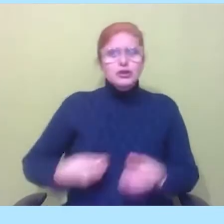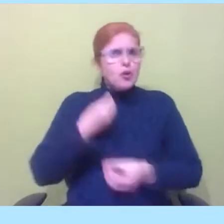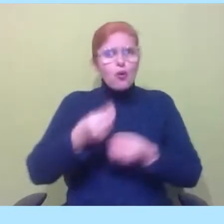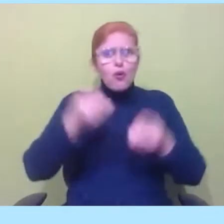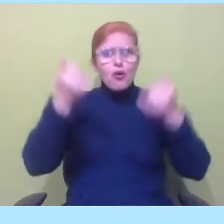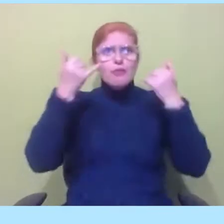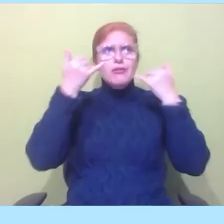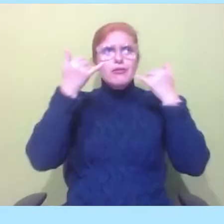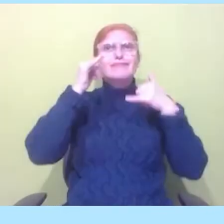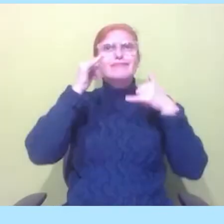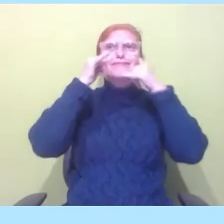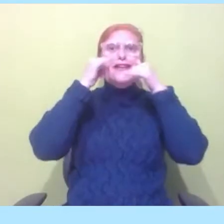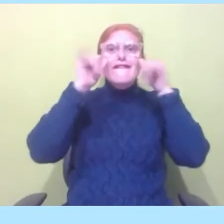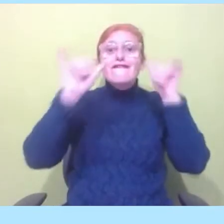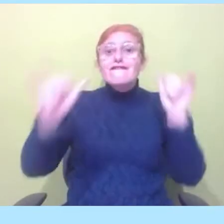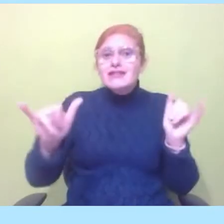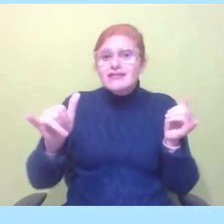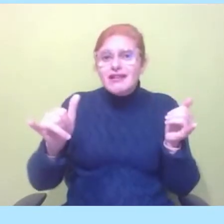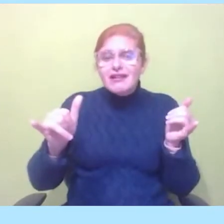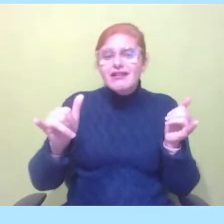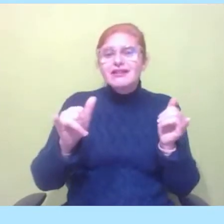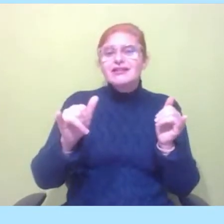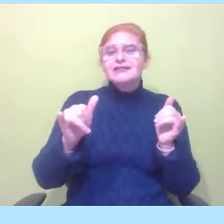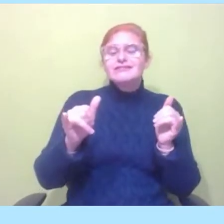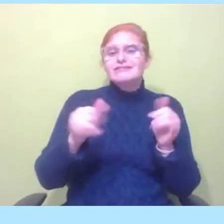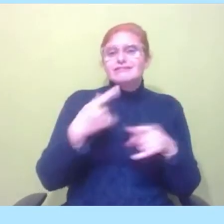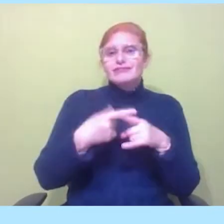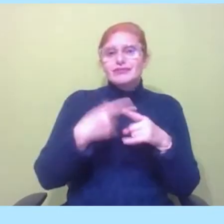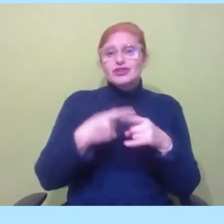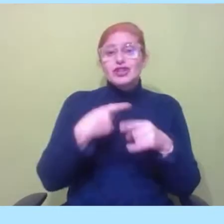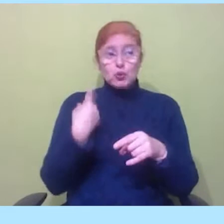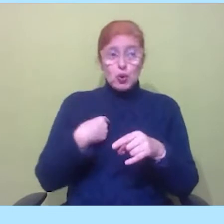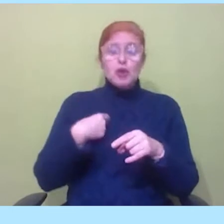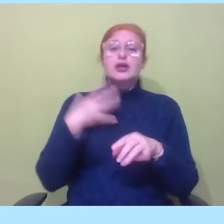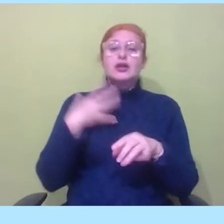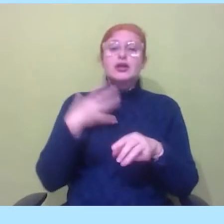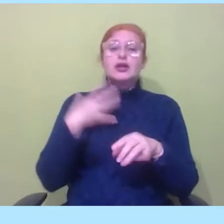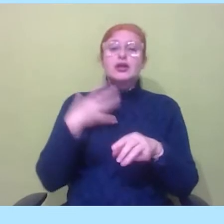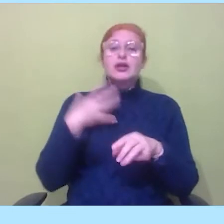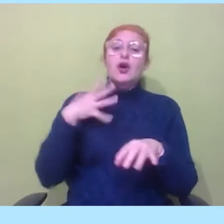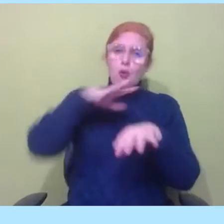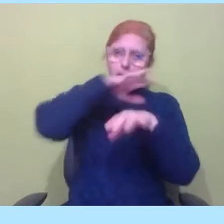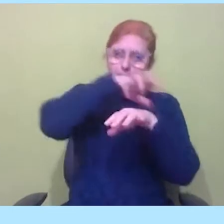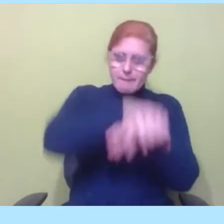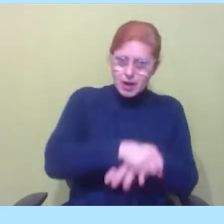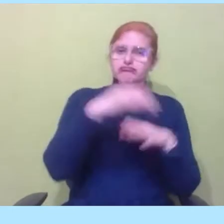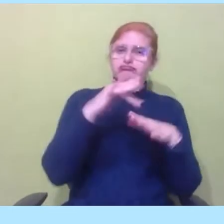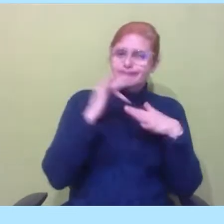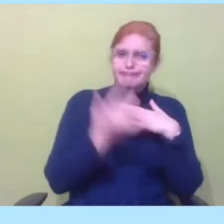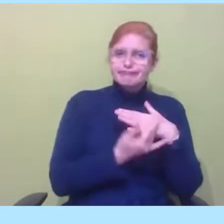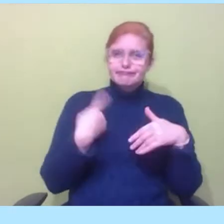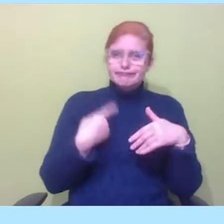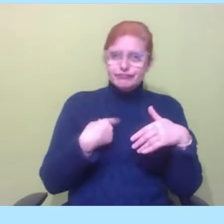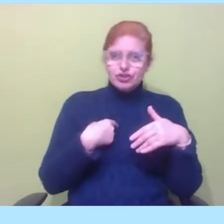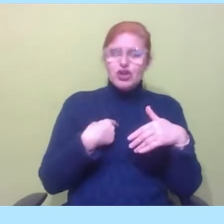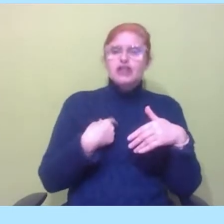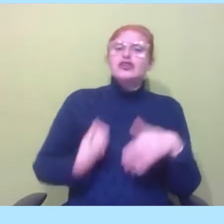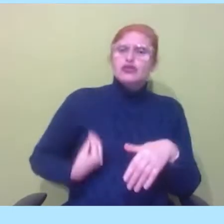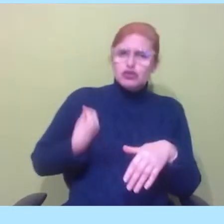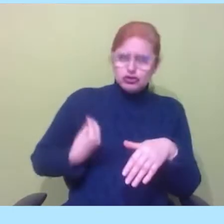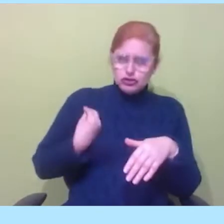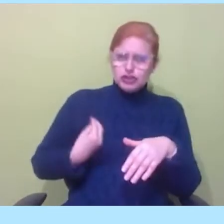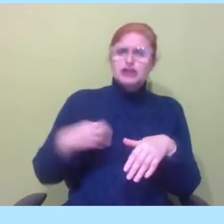gente está ocupando essas redes sociais, então a gente está habitando esses espaços que